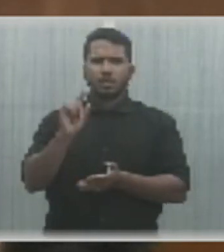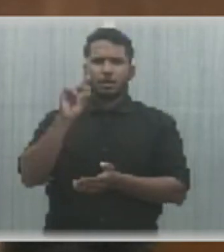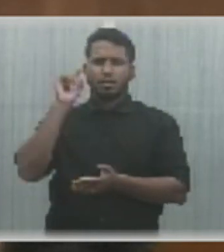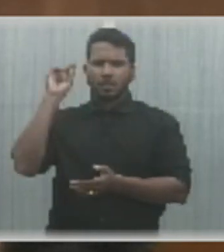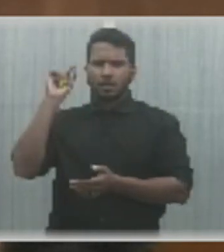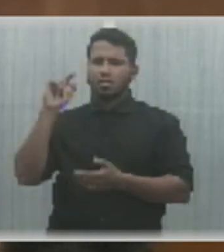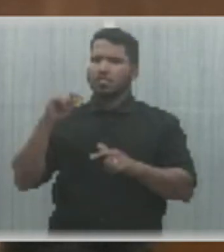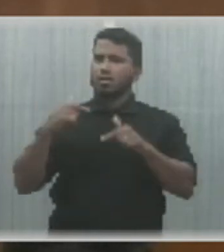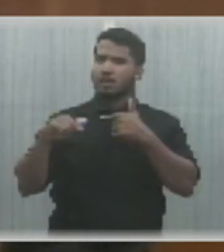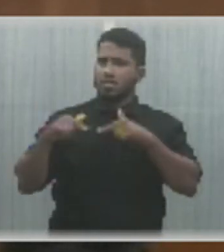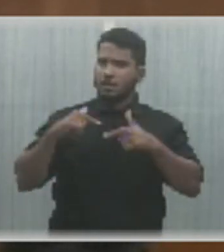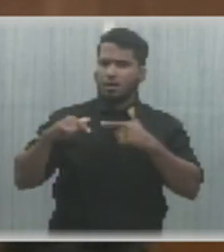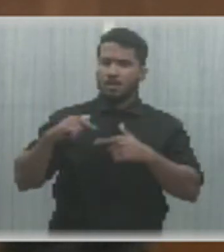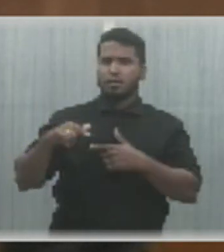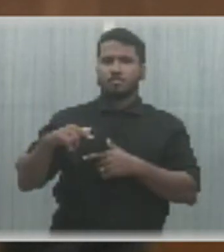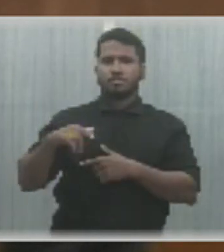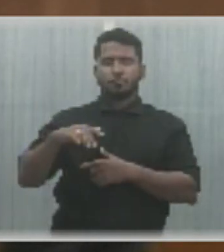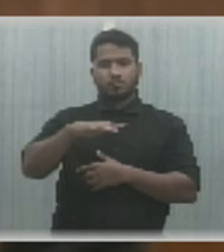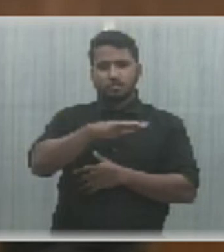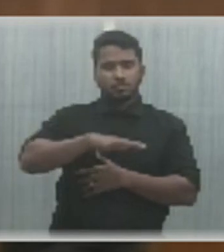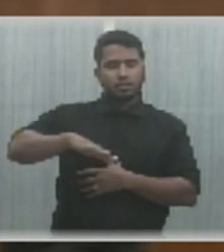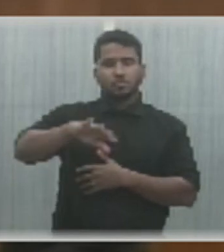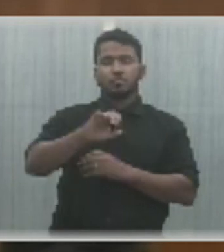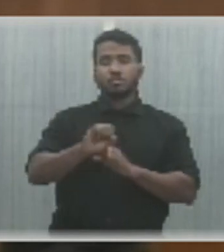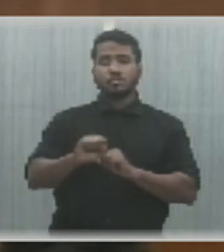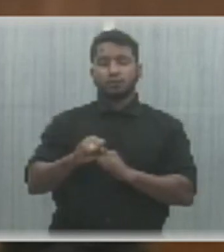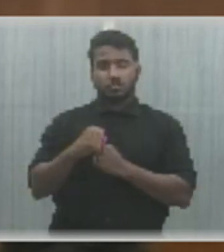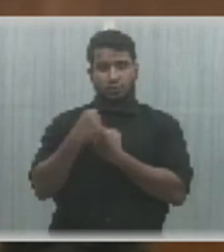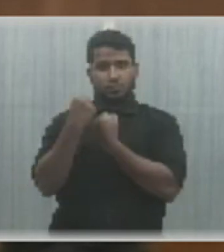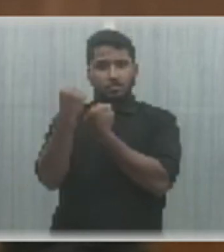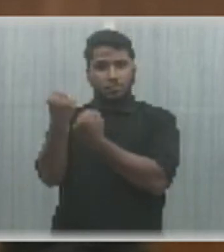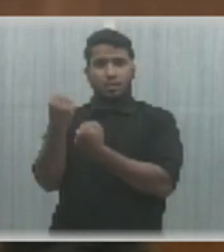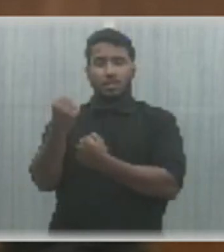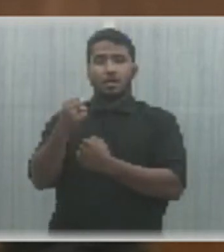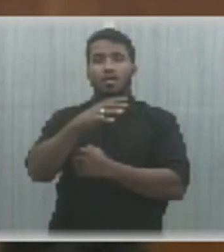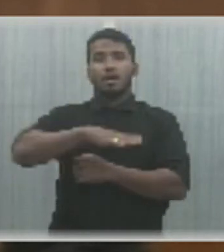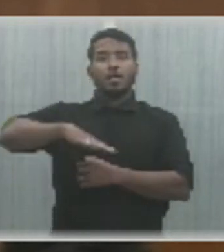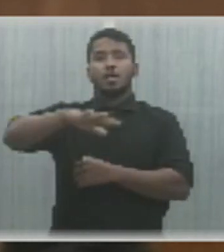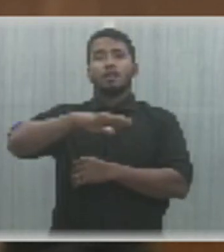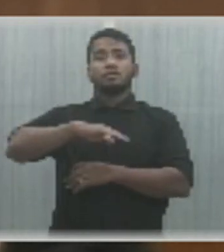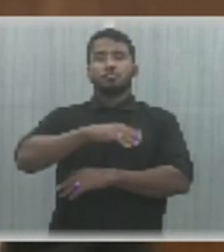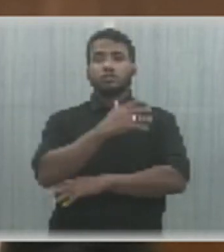se dedicando a essa causa da defesa da Amazônia, que inclusive